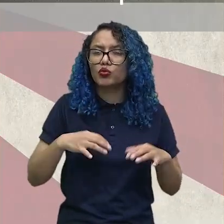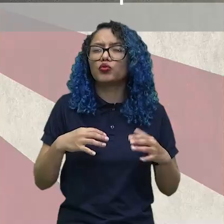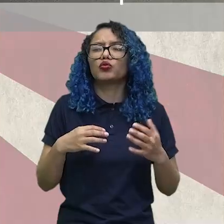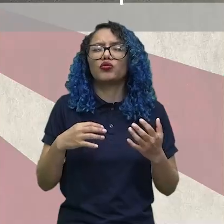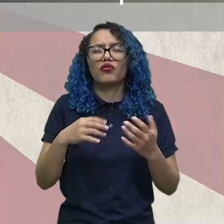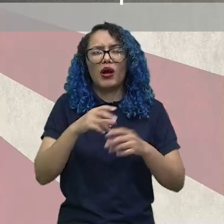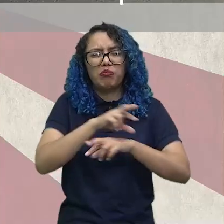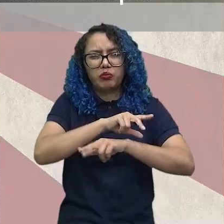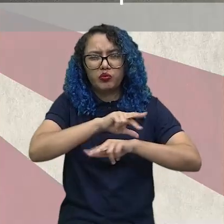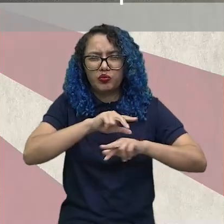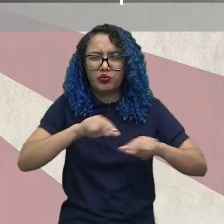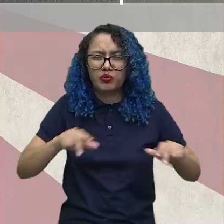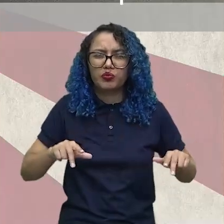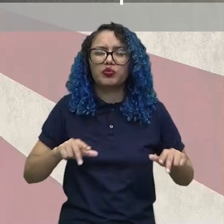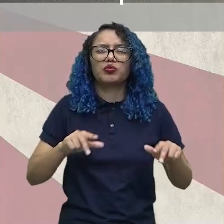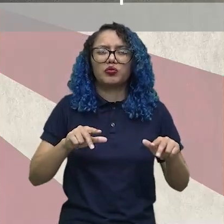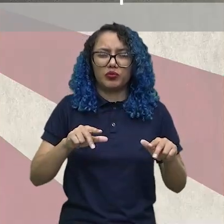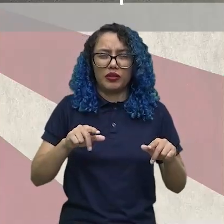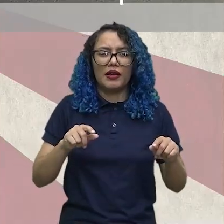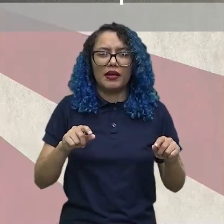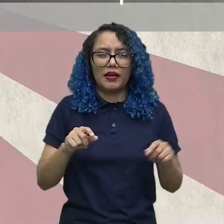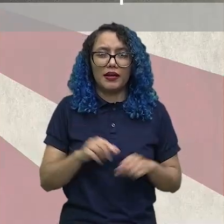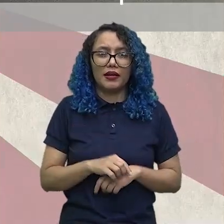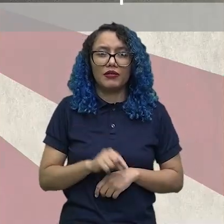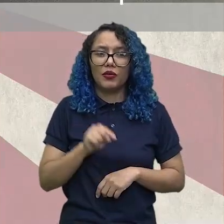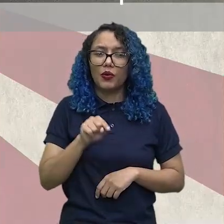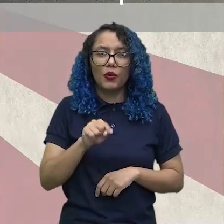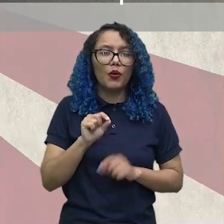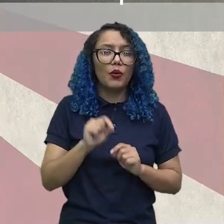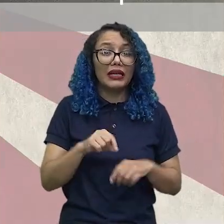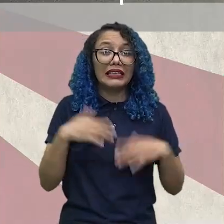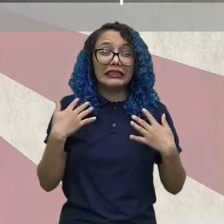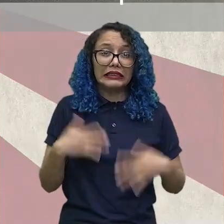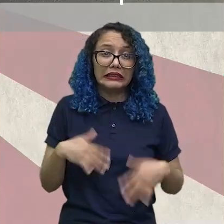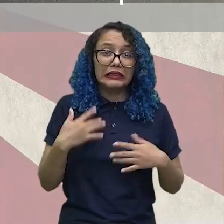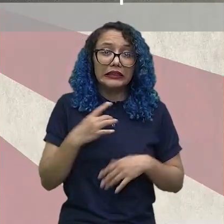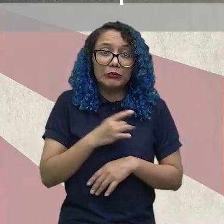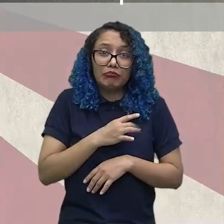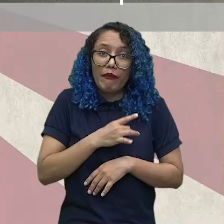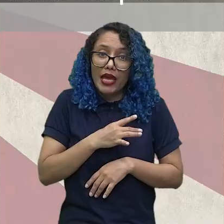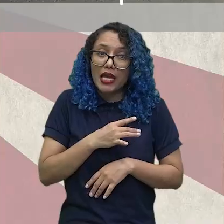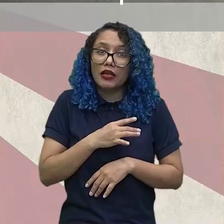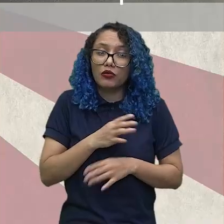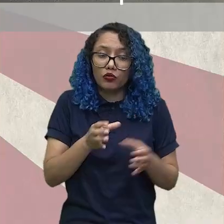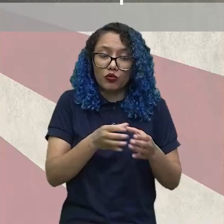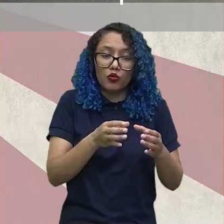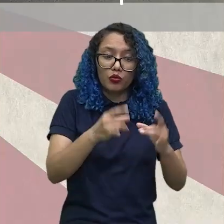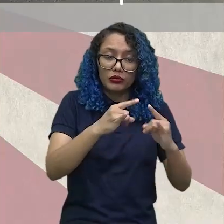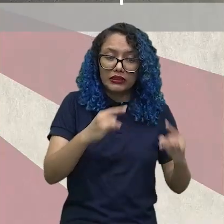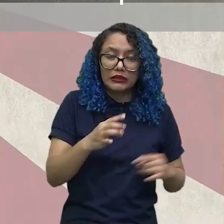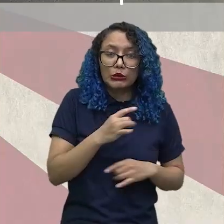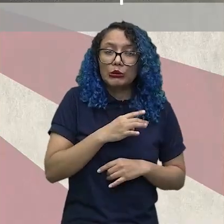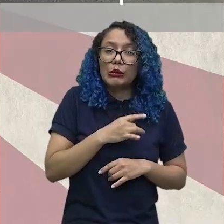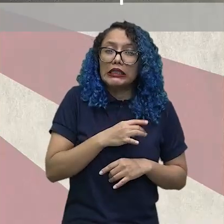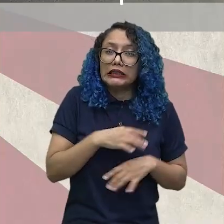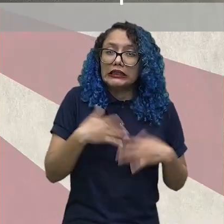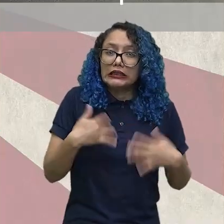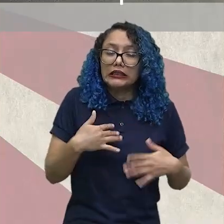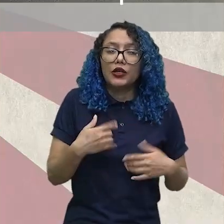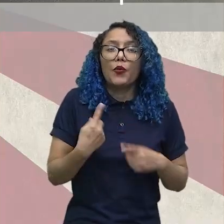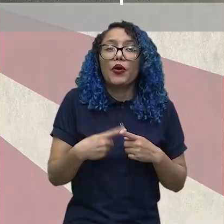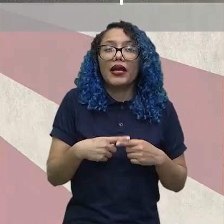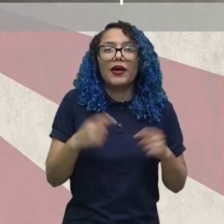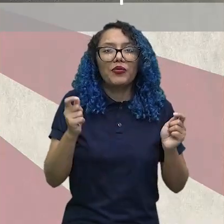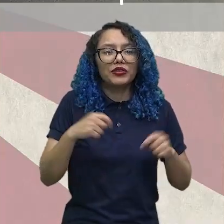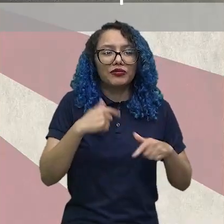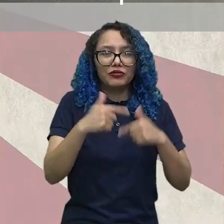das tempestades, que isso é algo muito temido pelos circenses, porque pode levar um trabalho